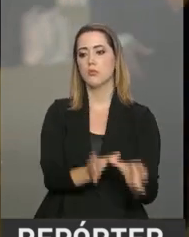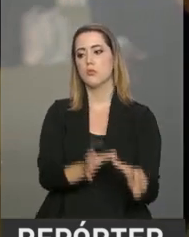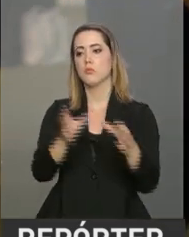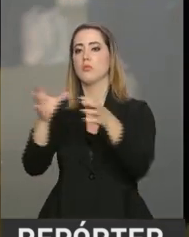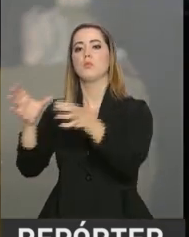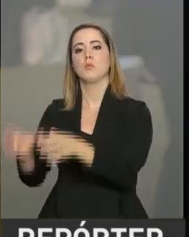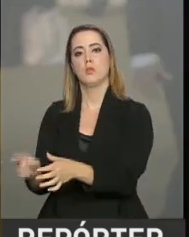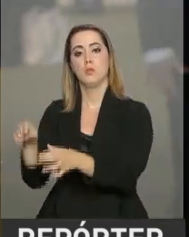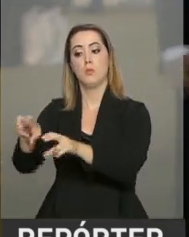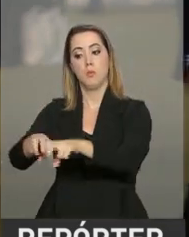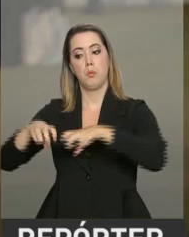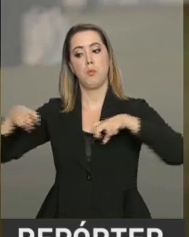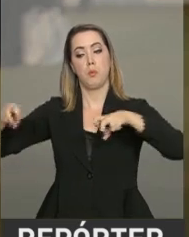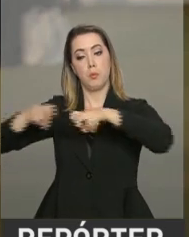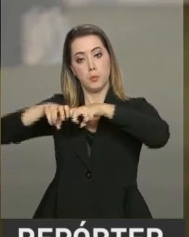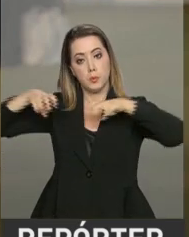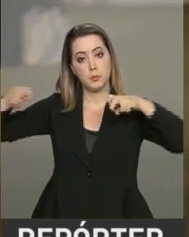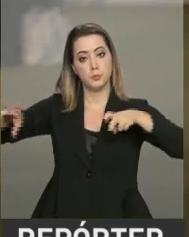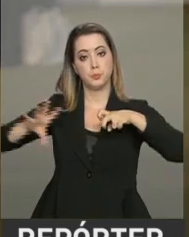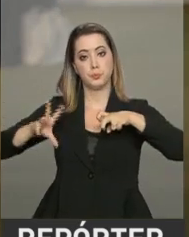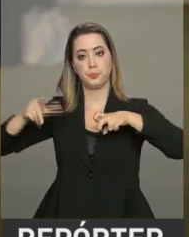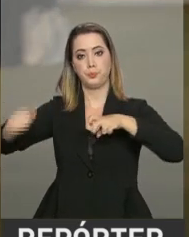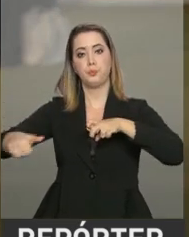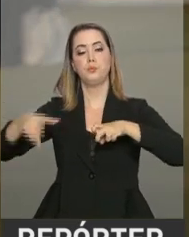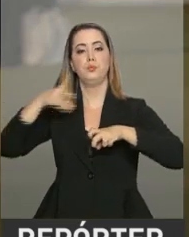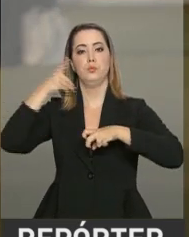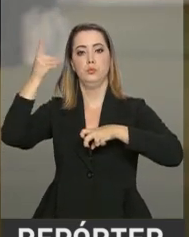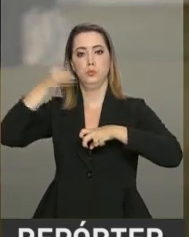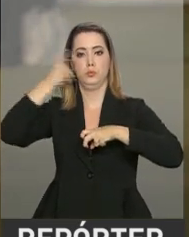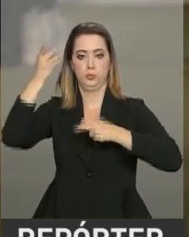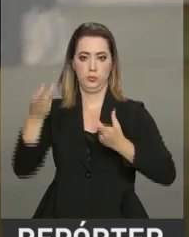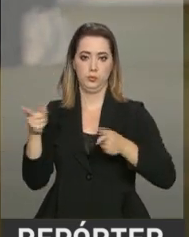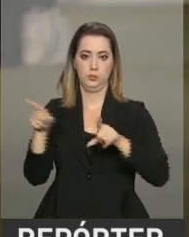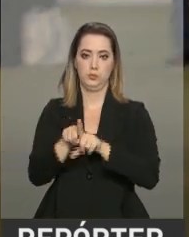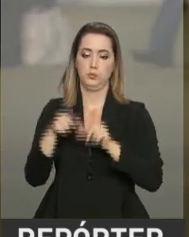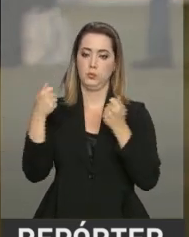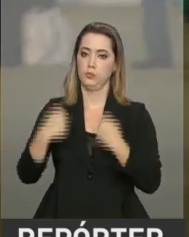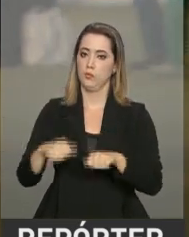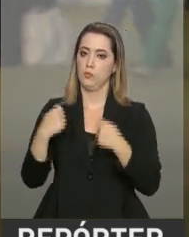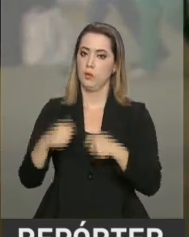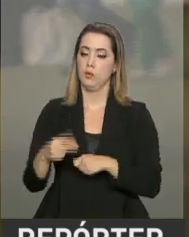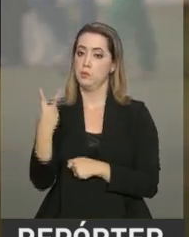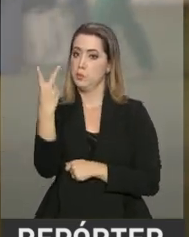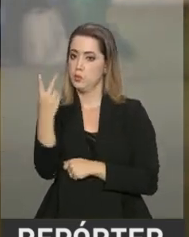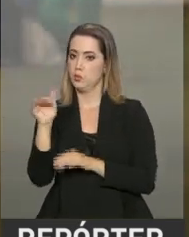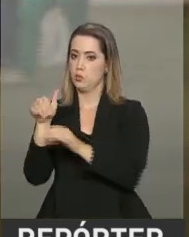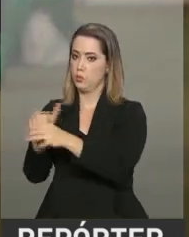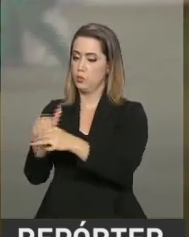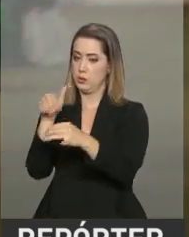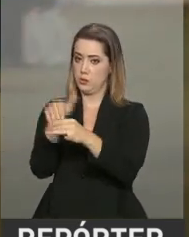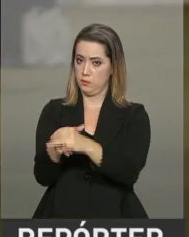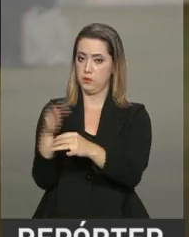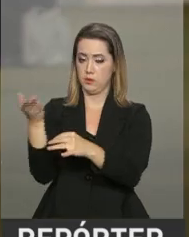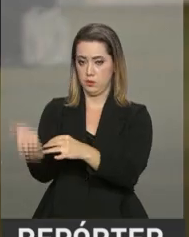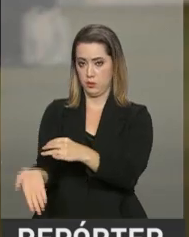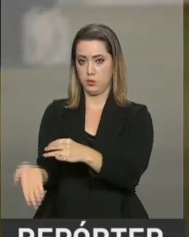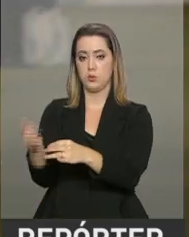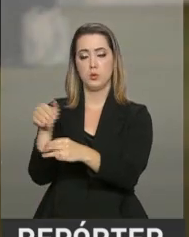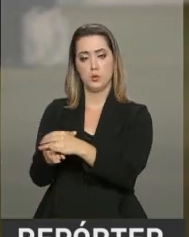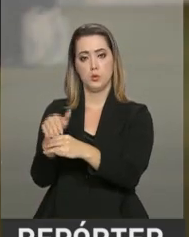pelo plenário Ulisses Guimarães e no plenário são necessárias duas votações e nessas duas